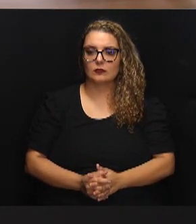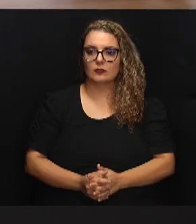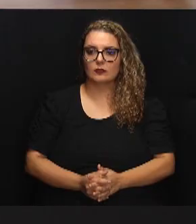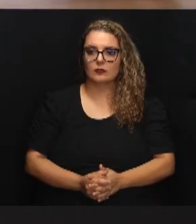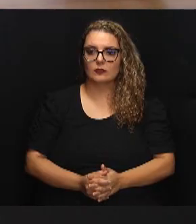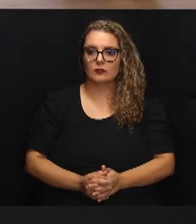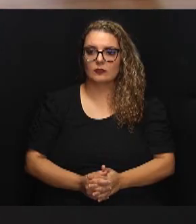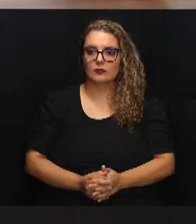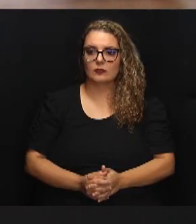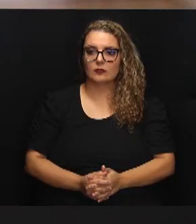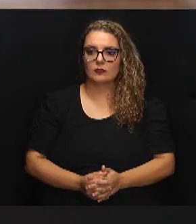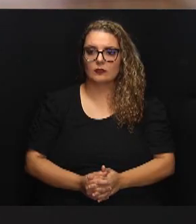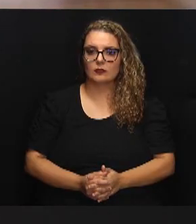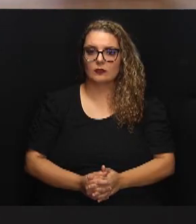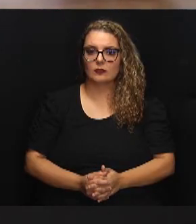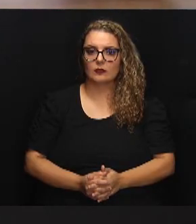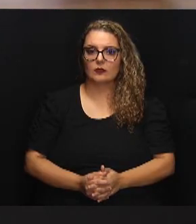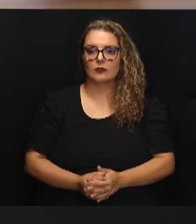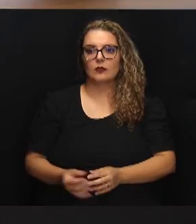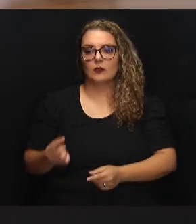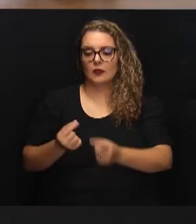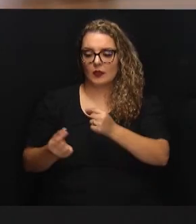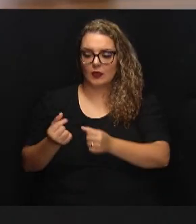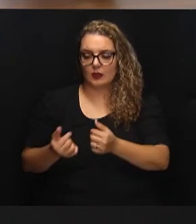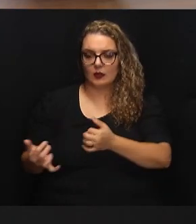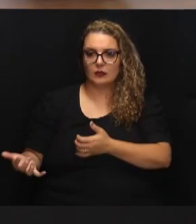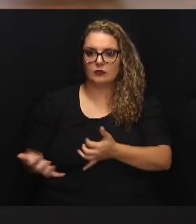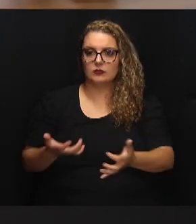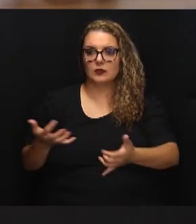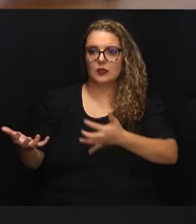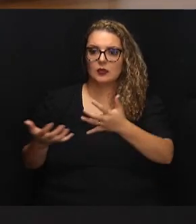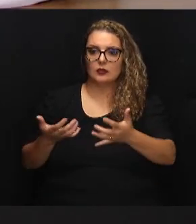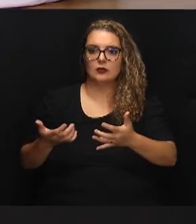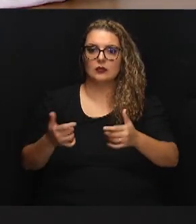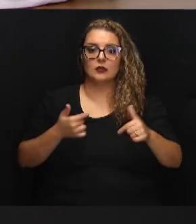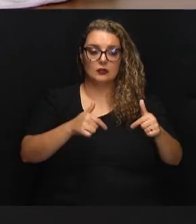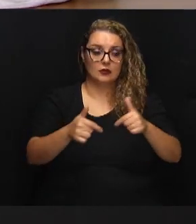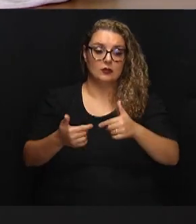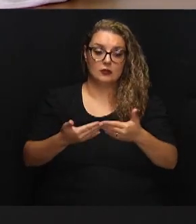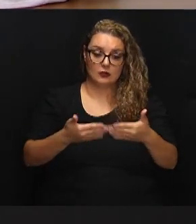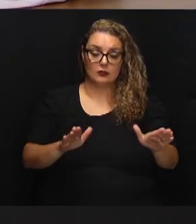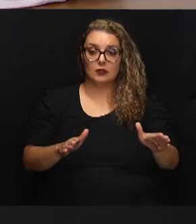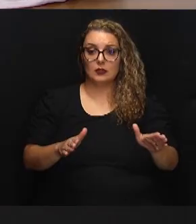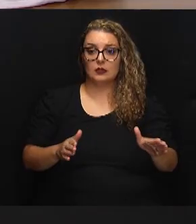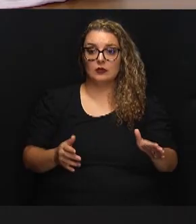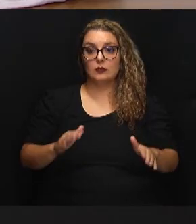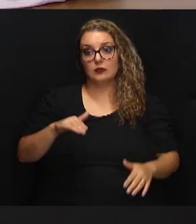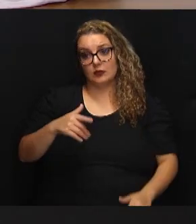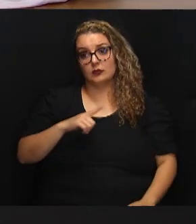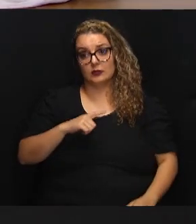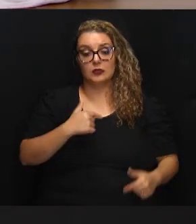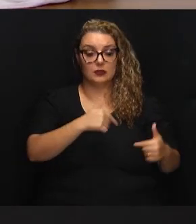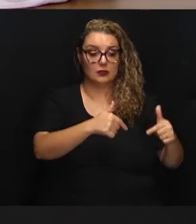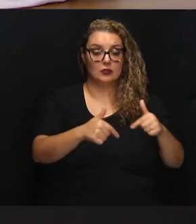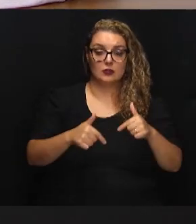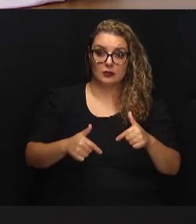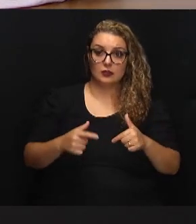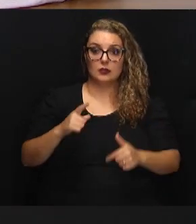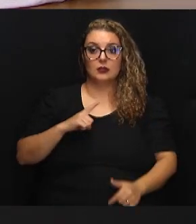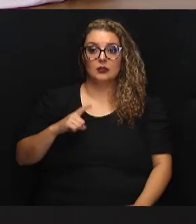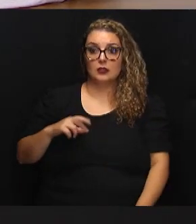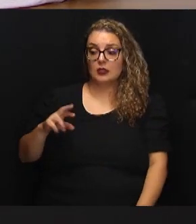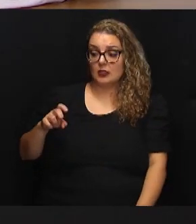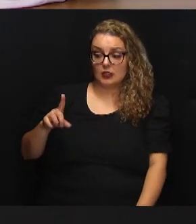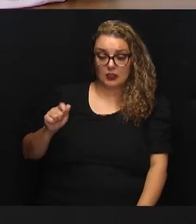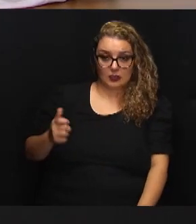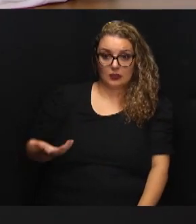ao arrefecimento, né, ao aquecimento da economia e você ter ofertas de trabalho. Quando você tem ofertas de trabalho, naturalmente você tem fontes de renda. Tendo fontes de renda,